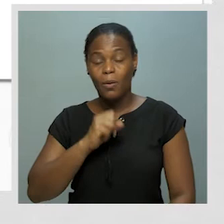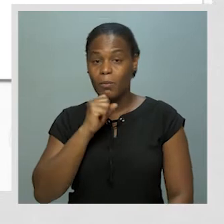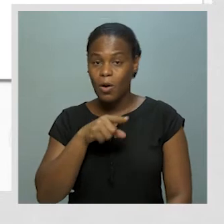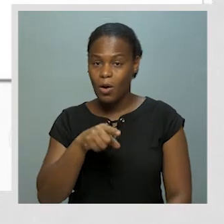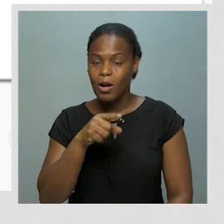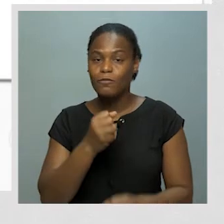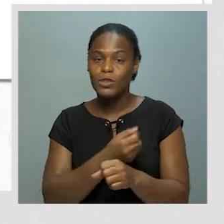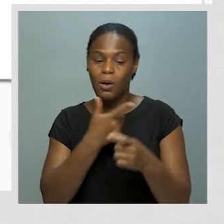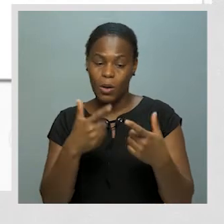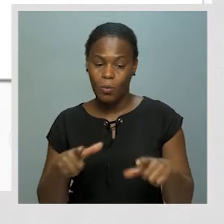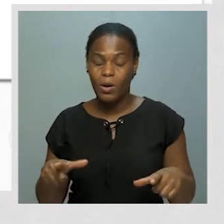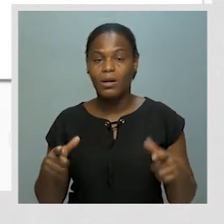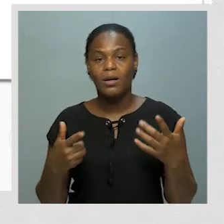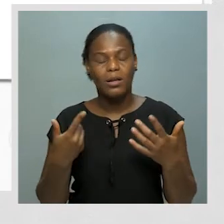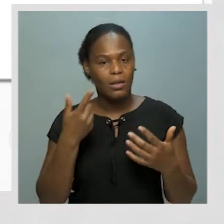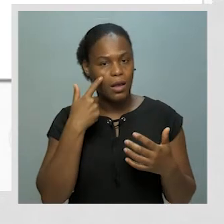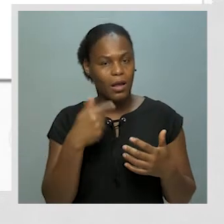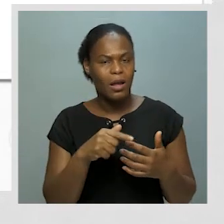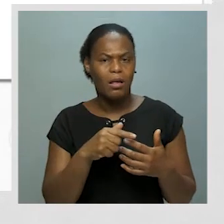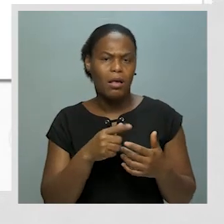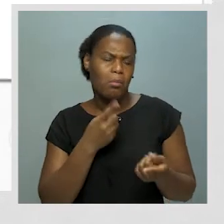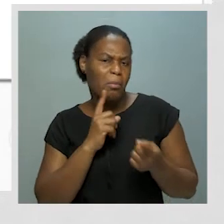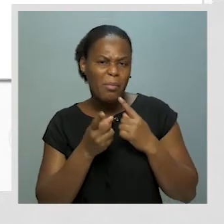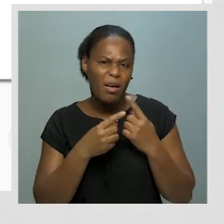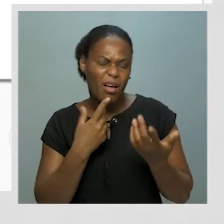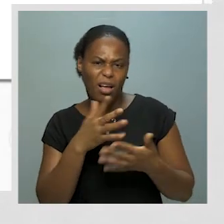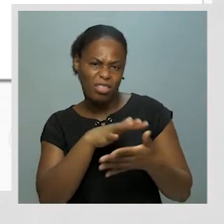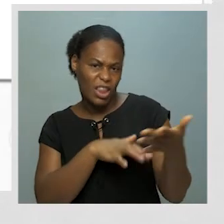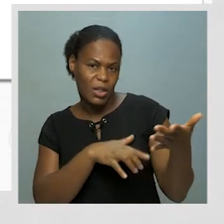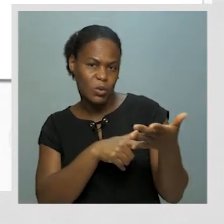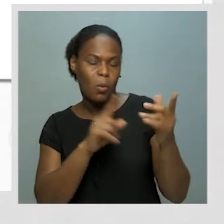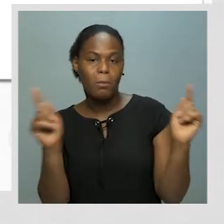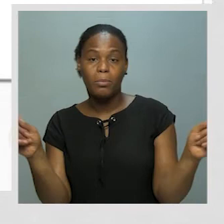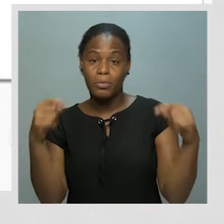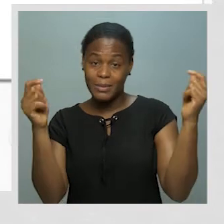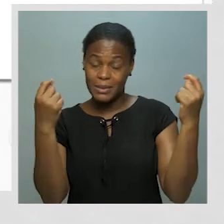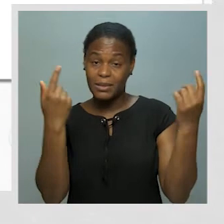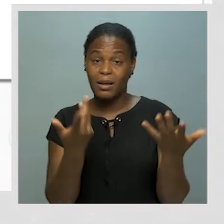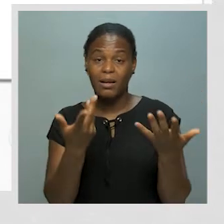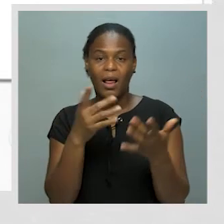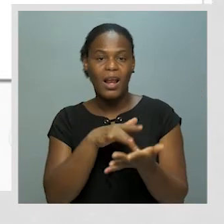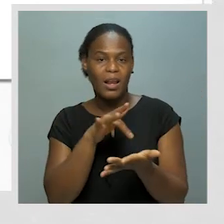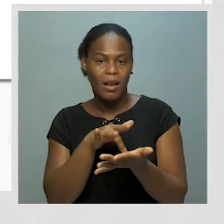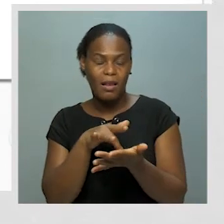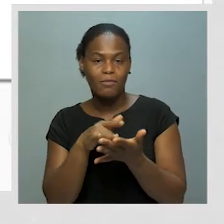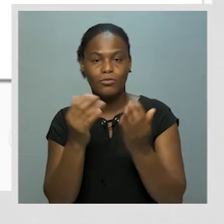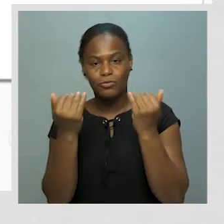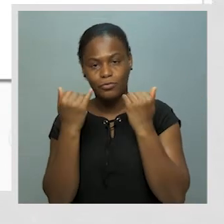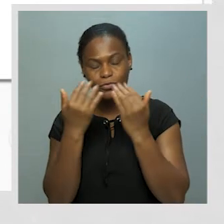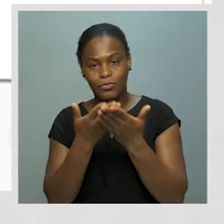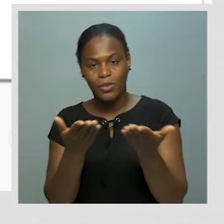Podemos encontrar essa função de linguagem em propaganda e textos publicitários, manuais